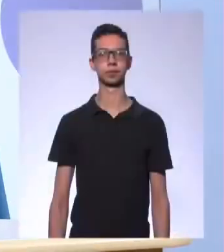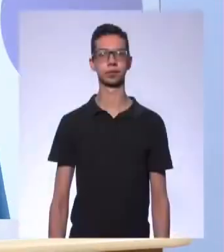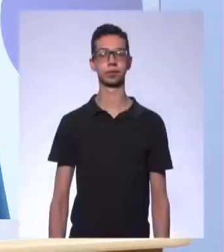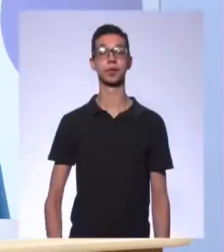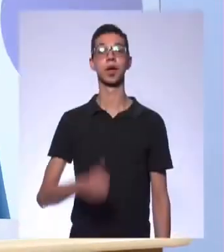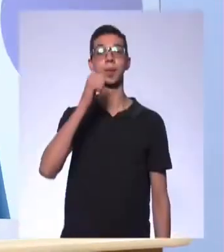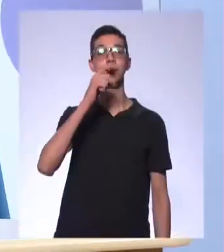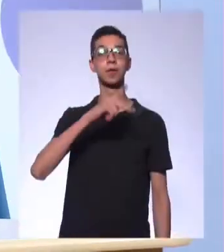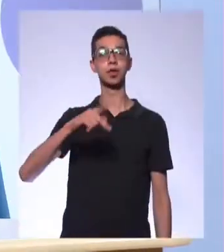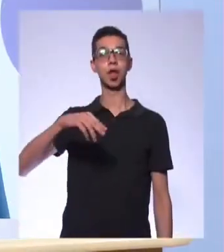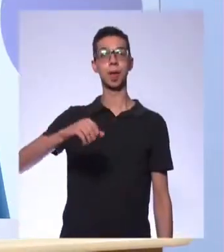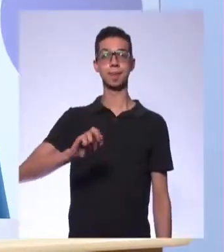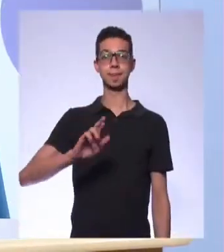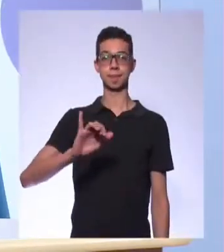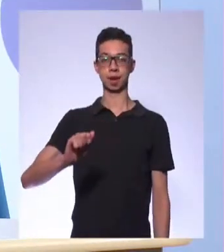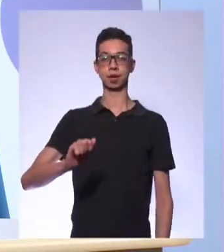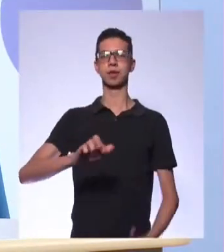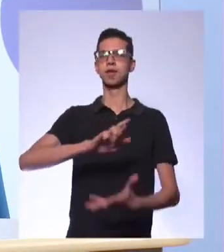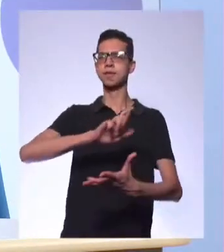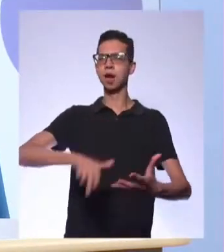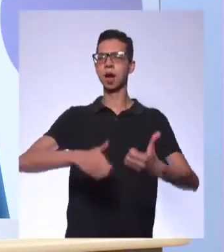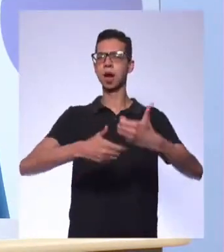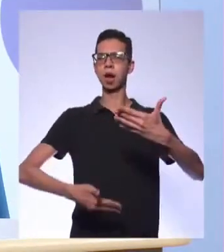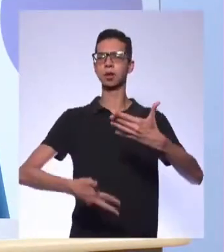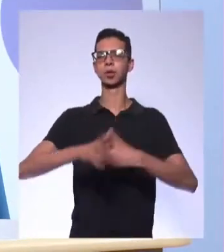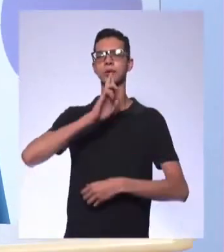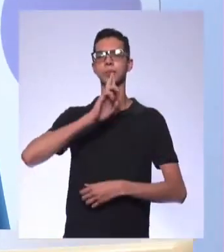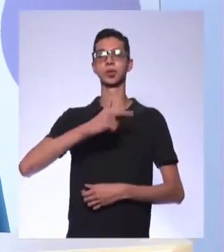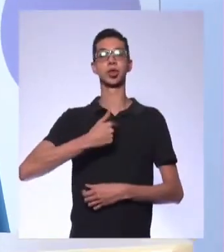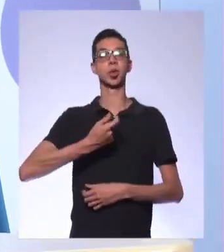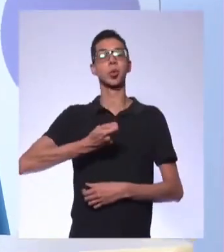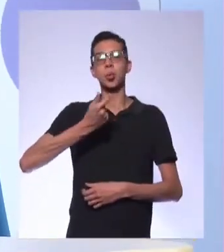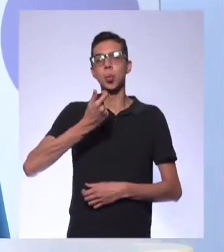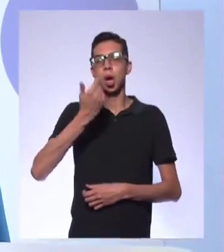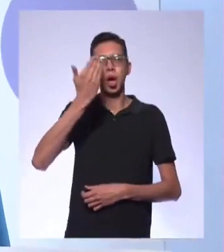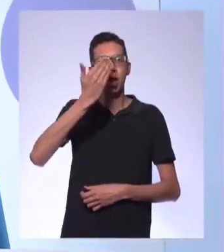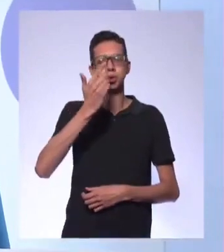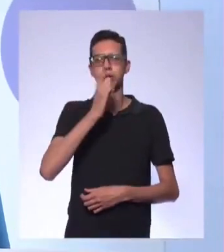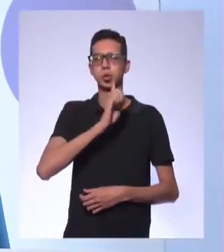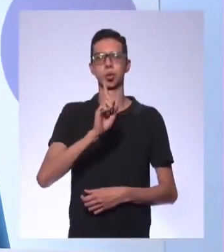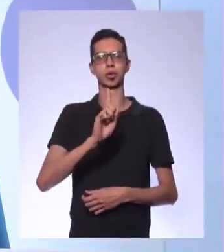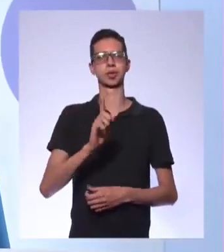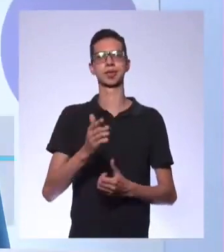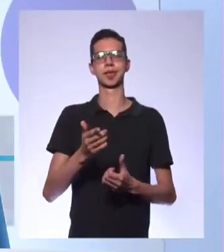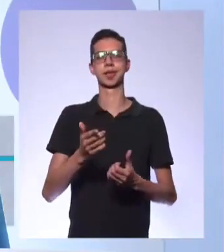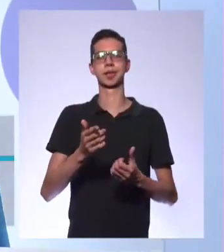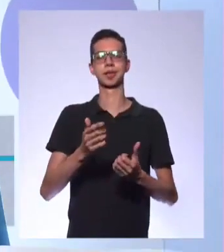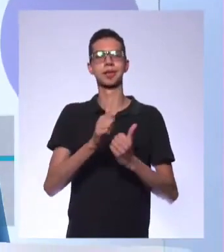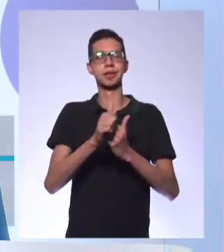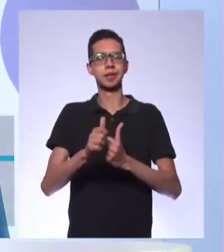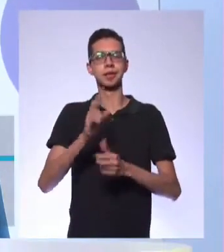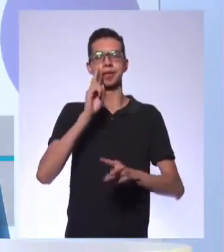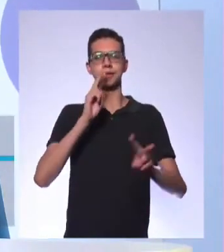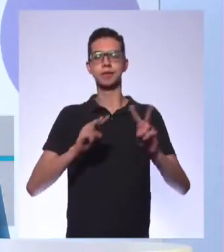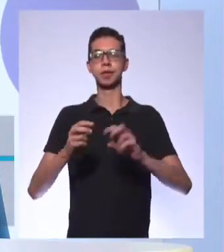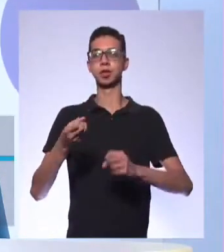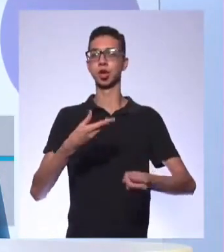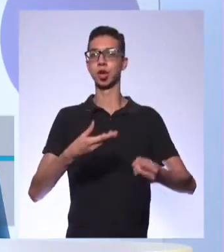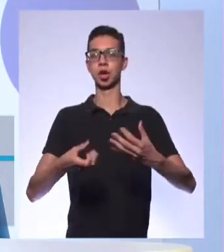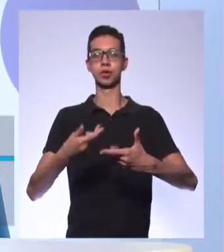Professora Márcia, bastante interação que, nossa, quase não estou conseguindo acompanhar. Tem muita novidade aqui, muita coisa. Vamos lá, o que a gente